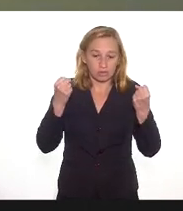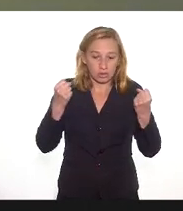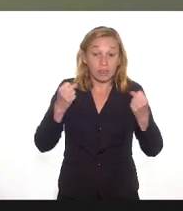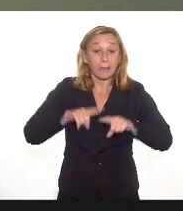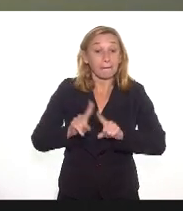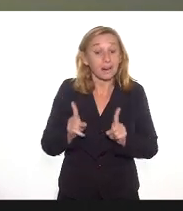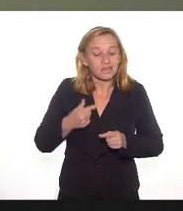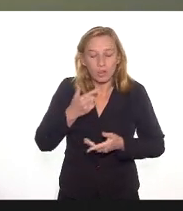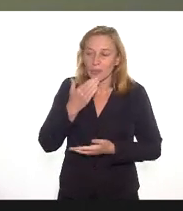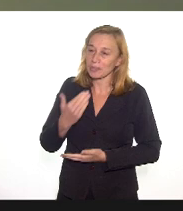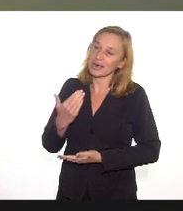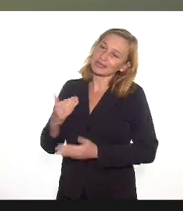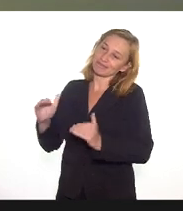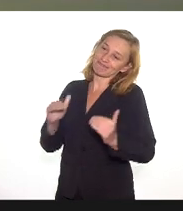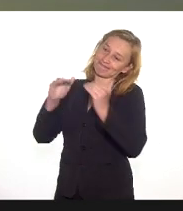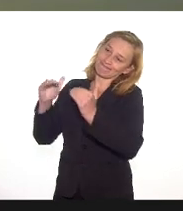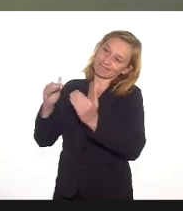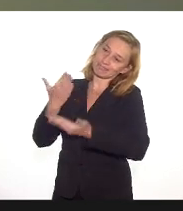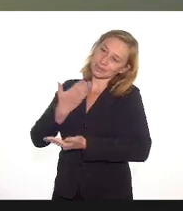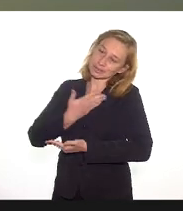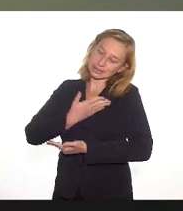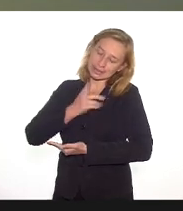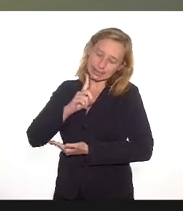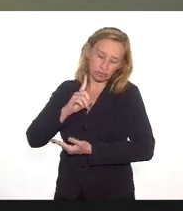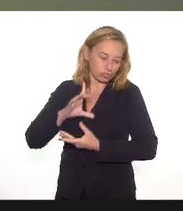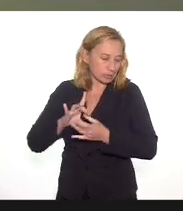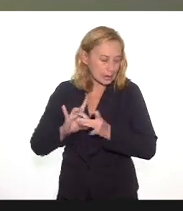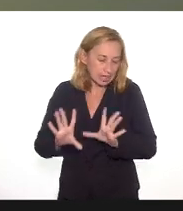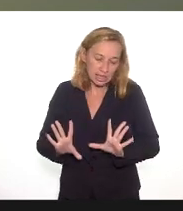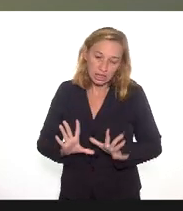peço a Vossa Excelência que não deixe,